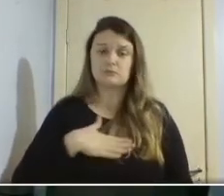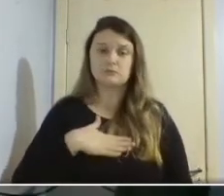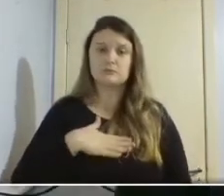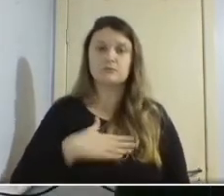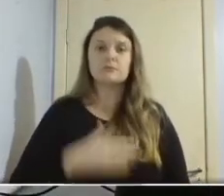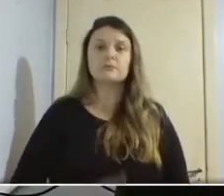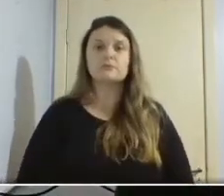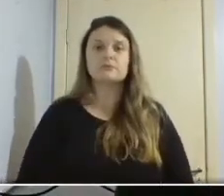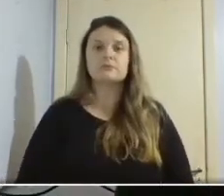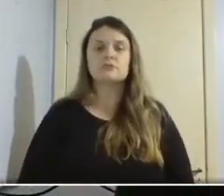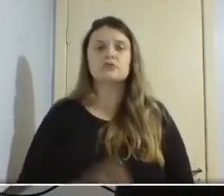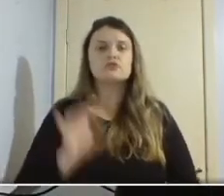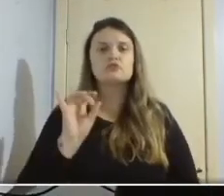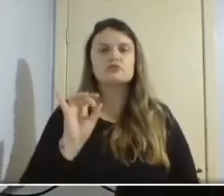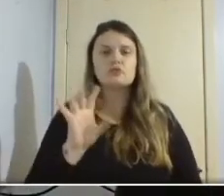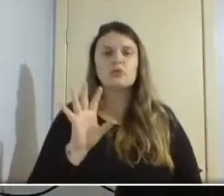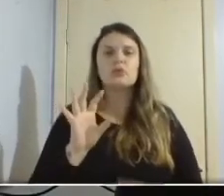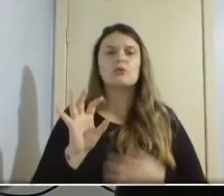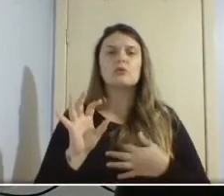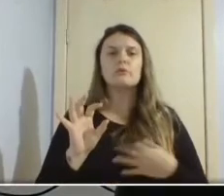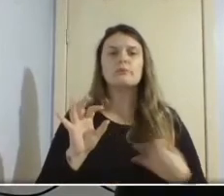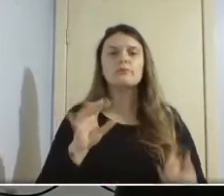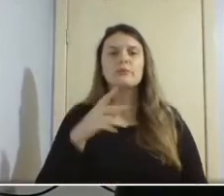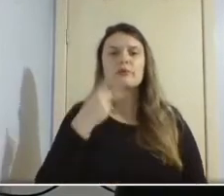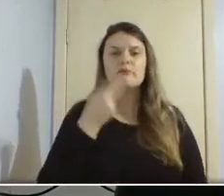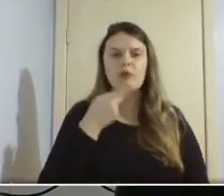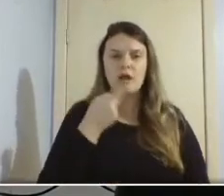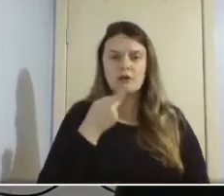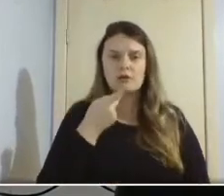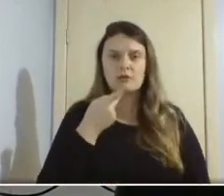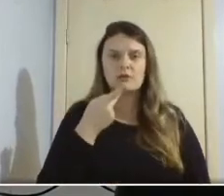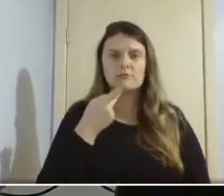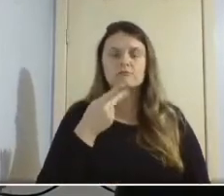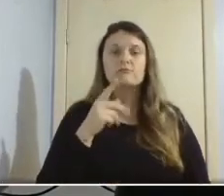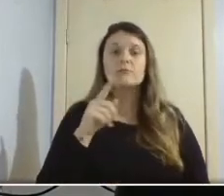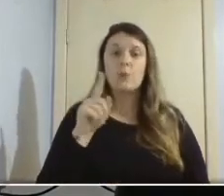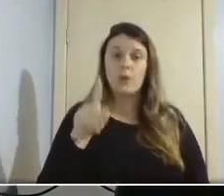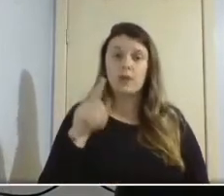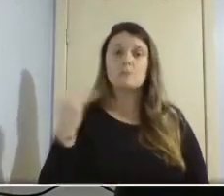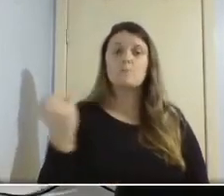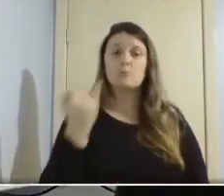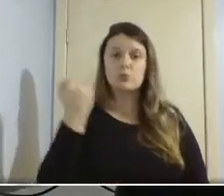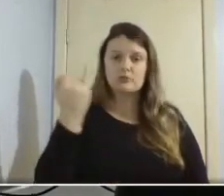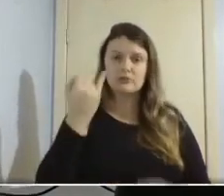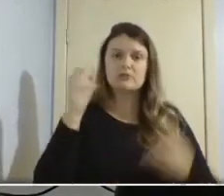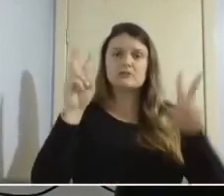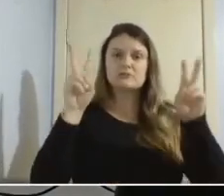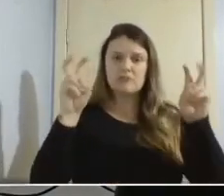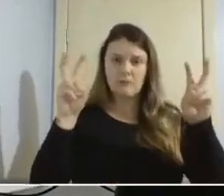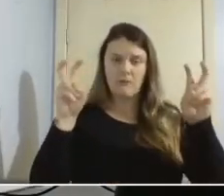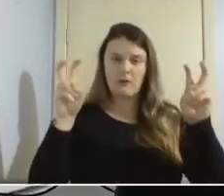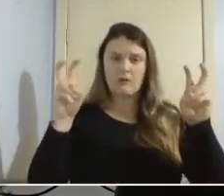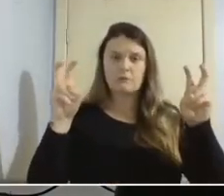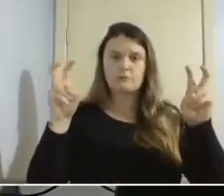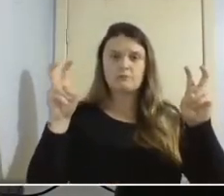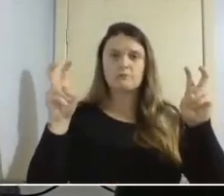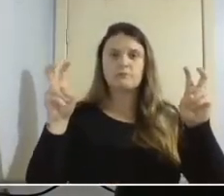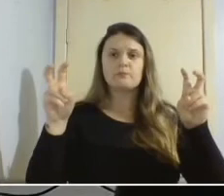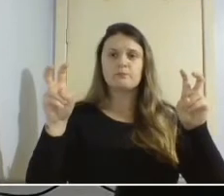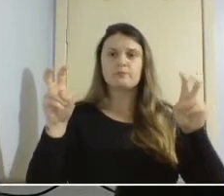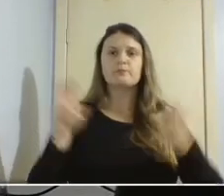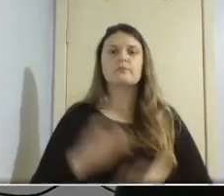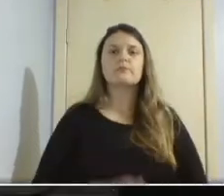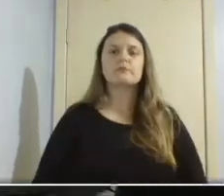de falar da importância desse tema, né? Onde mencionado pelo César,